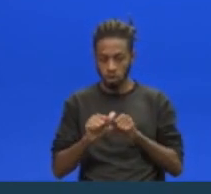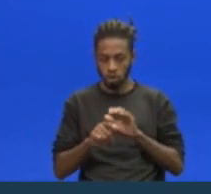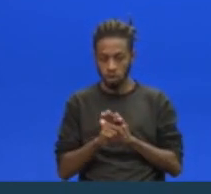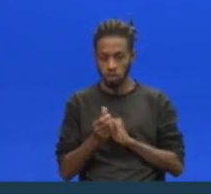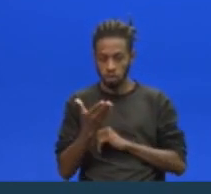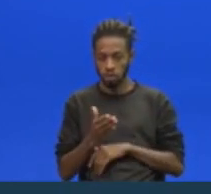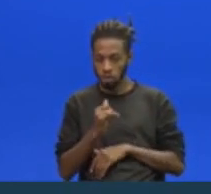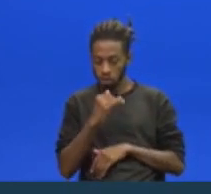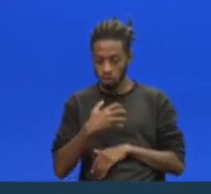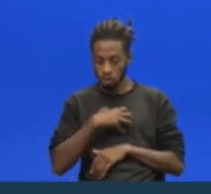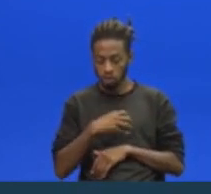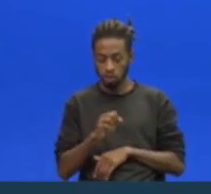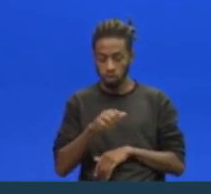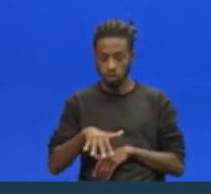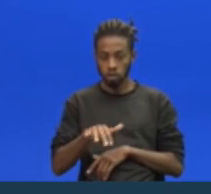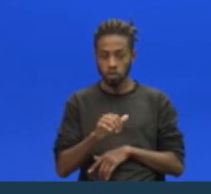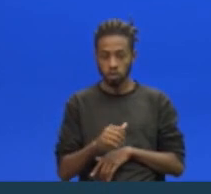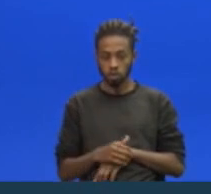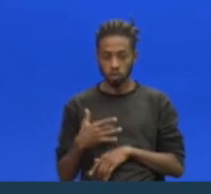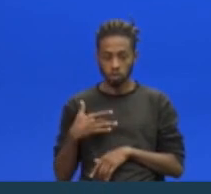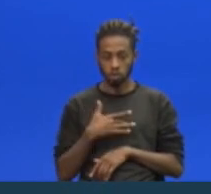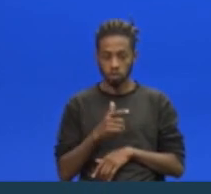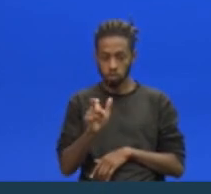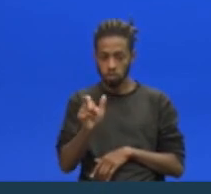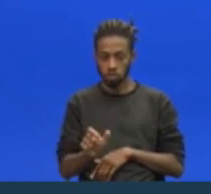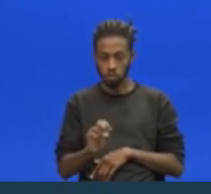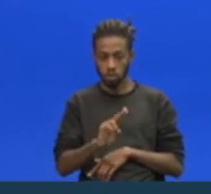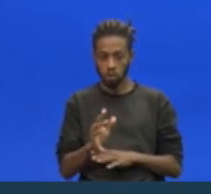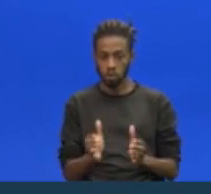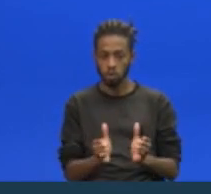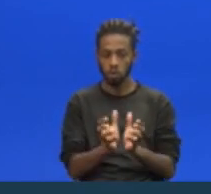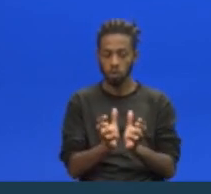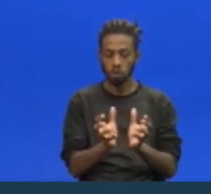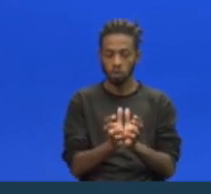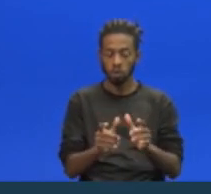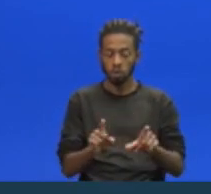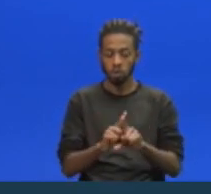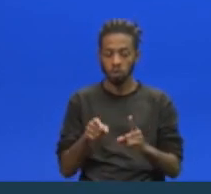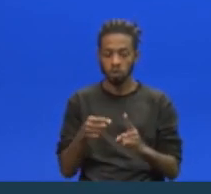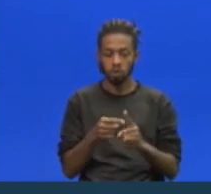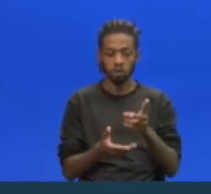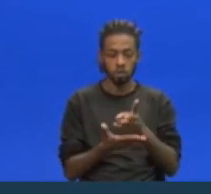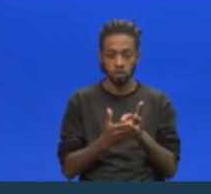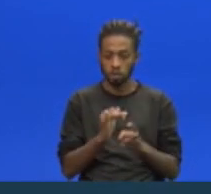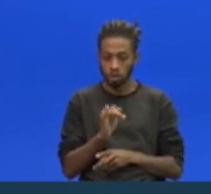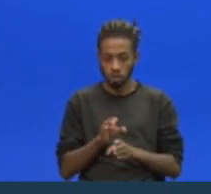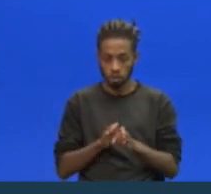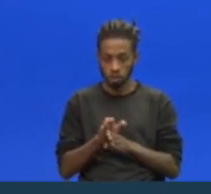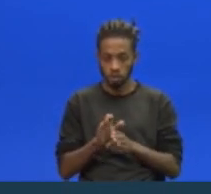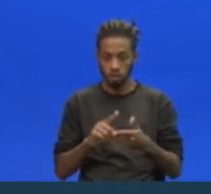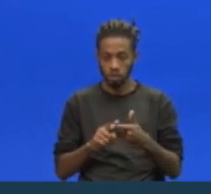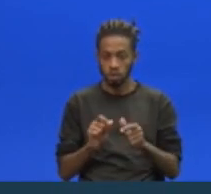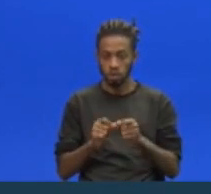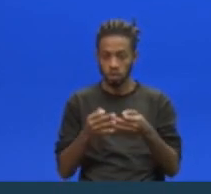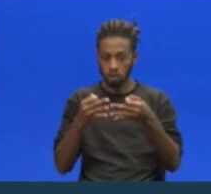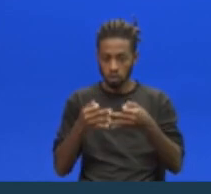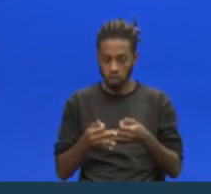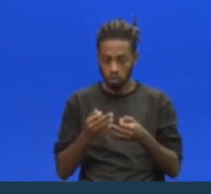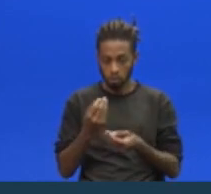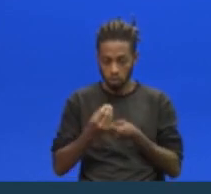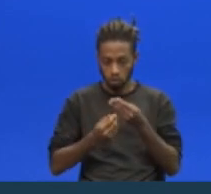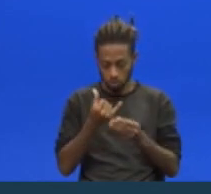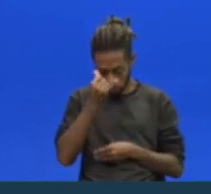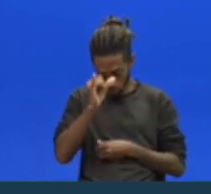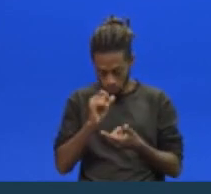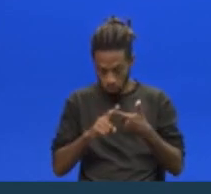e condicionantes de saúde individual ou coletiva, com a finalidade de recomendar e adotar as medidas de prevenção e